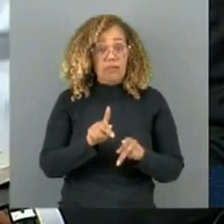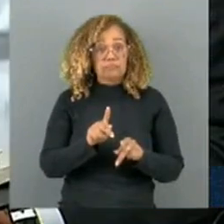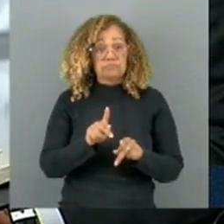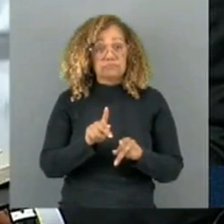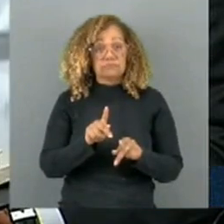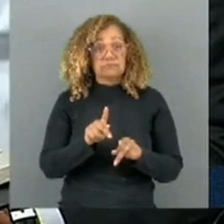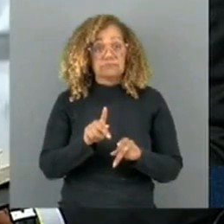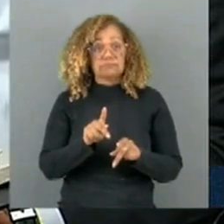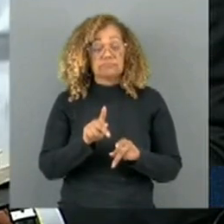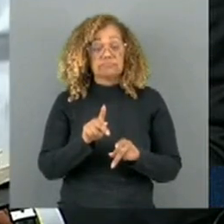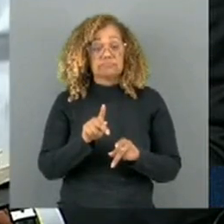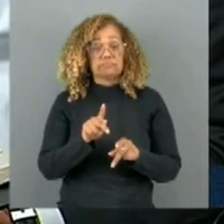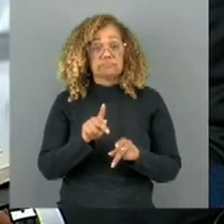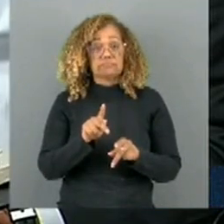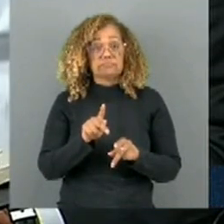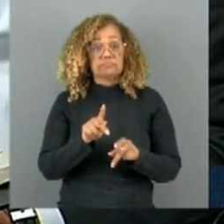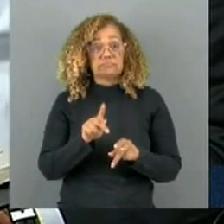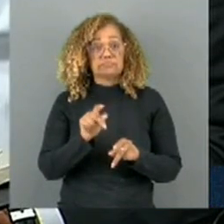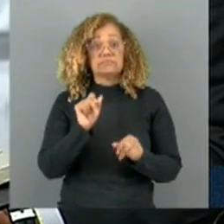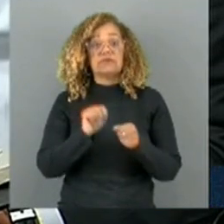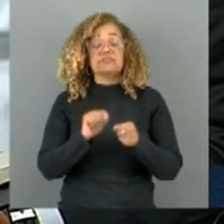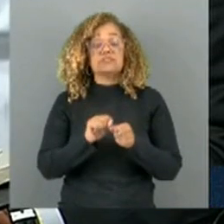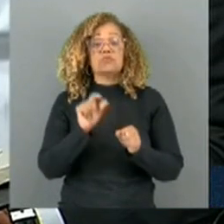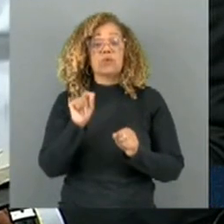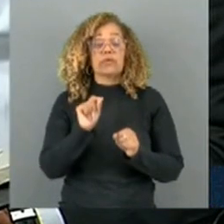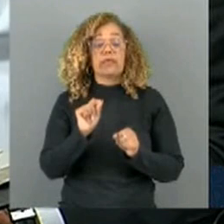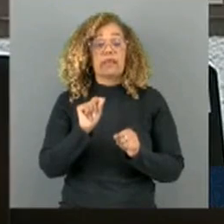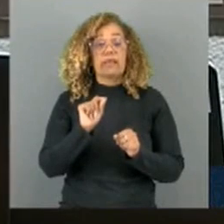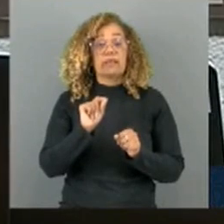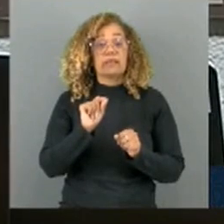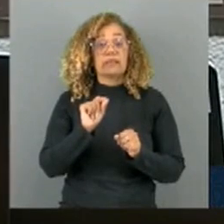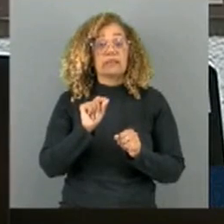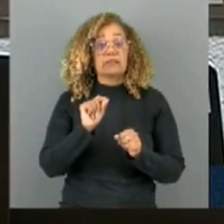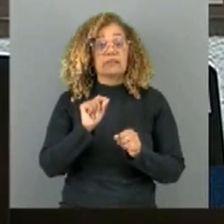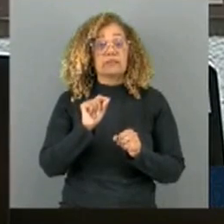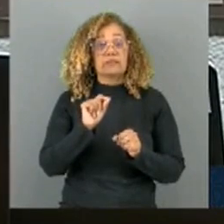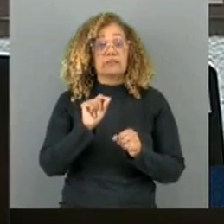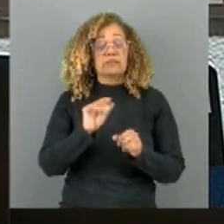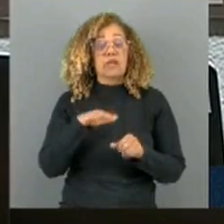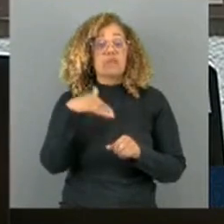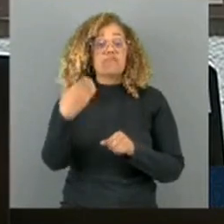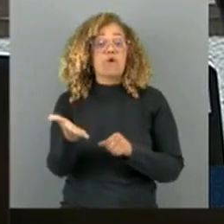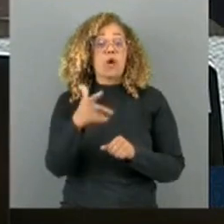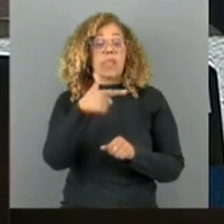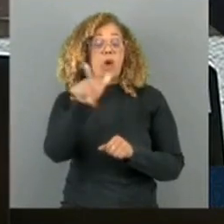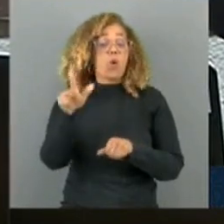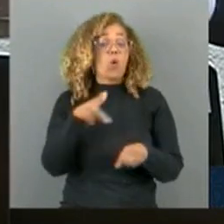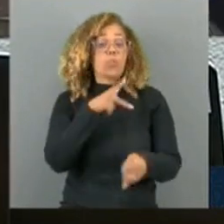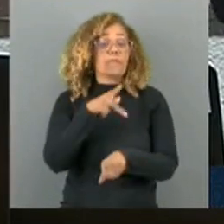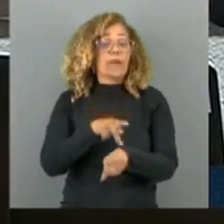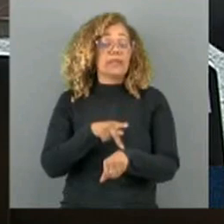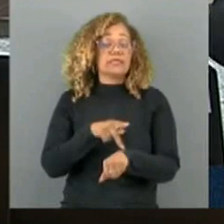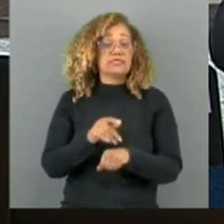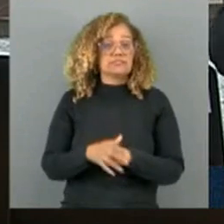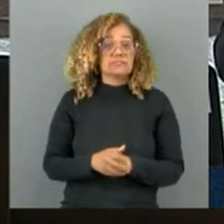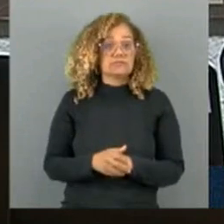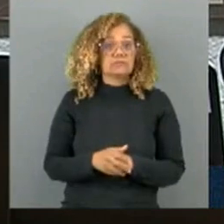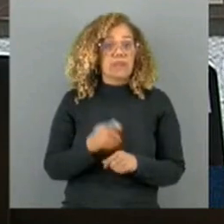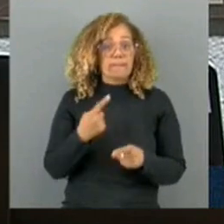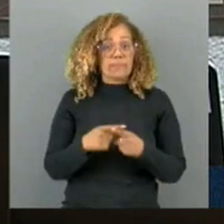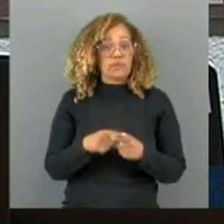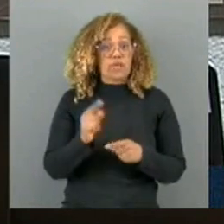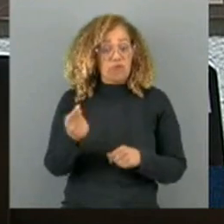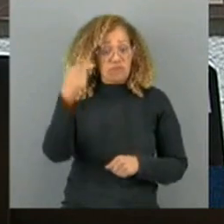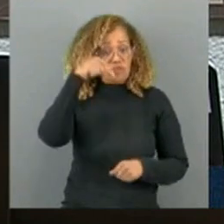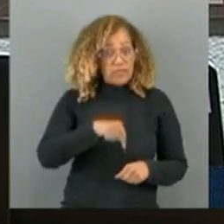eu agradeço muito, né, por essa coisa. Eu também trago isso aí dentro de mim, depois de tanto tempo trabalhando fora do Brasil, vir para cá